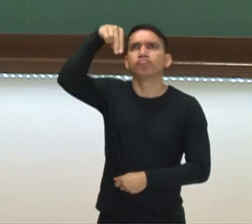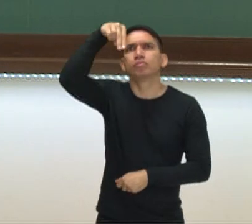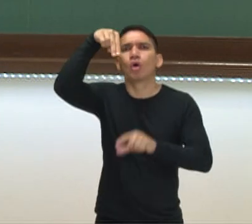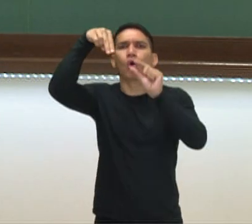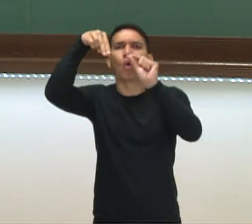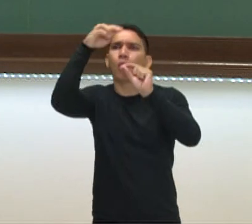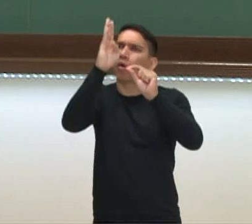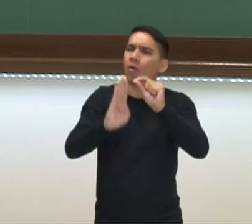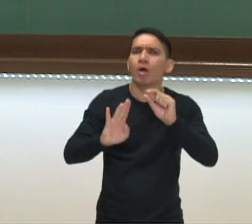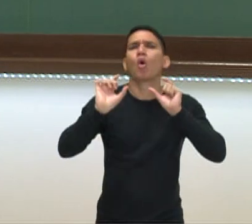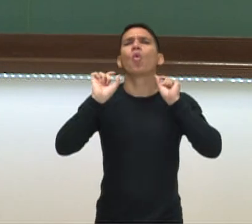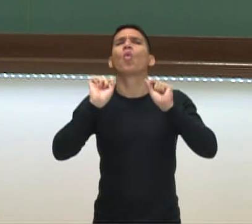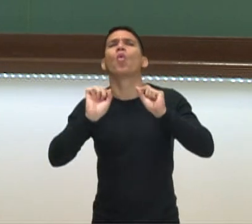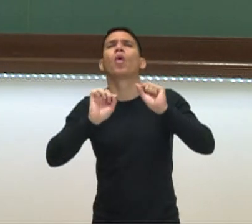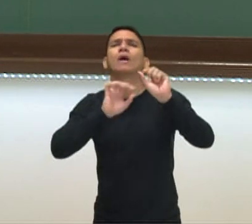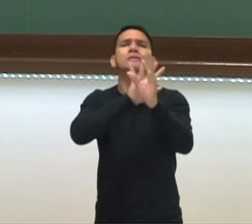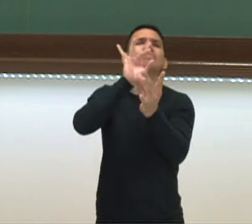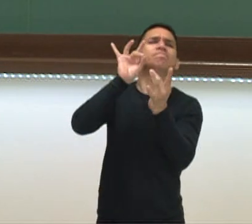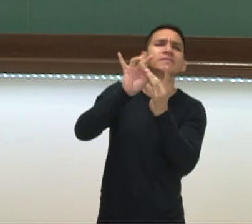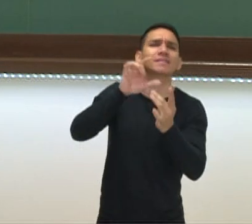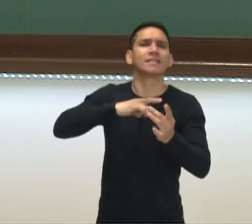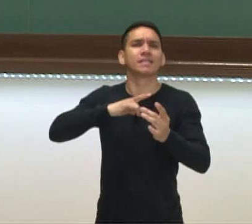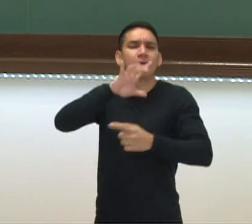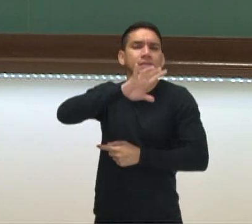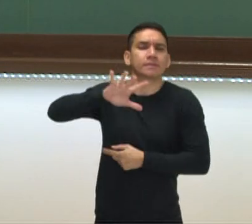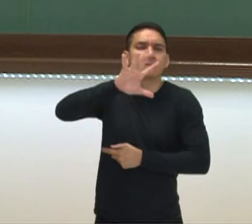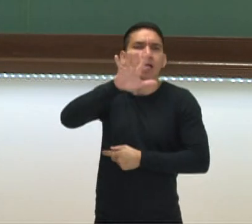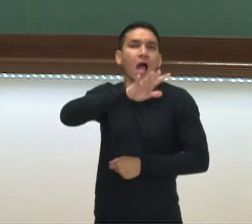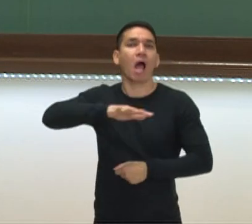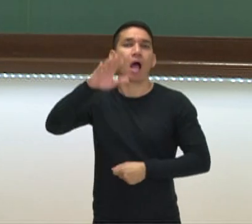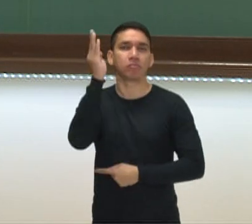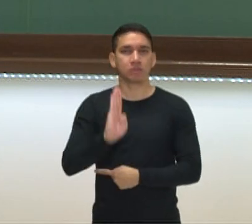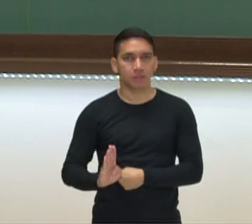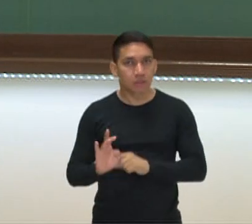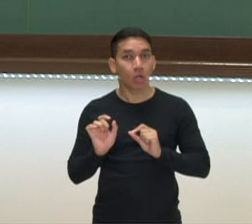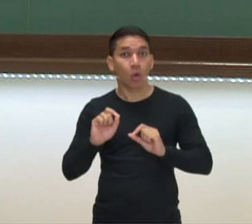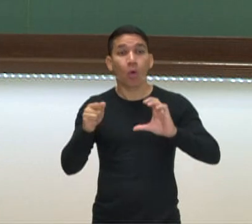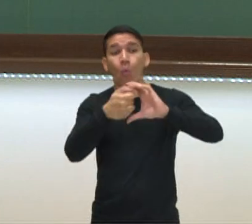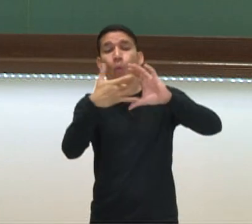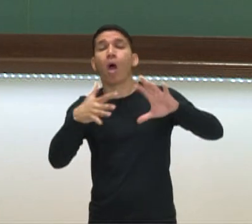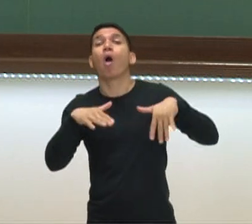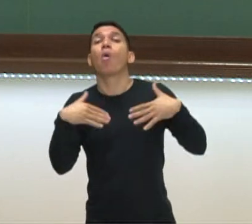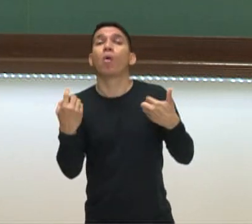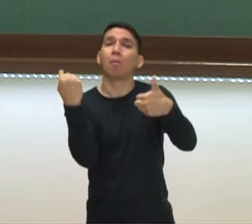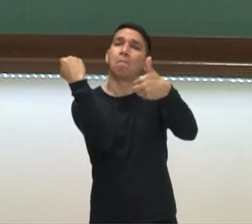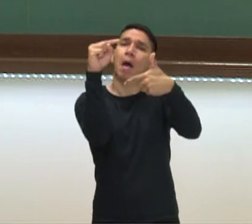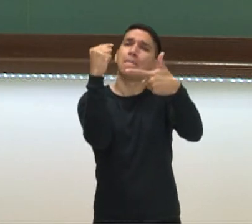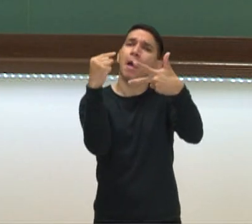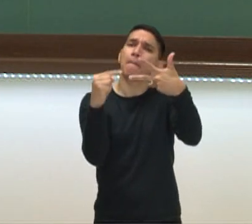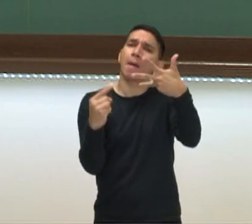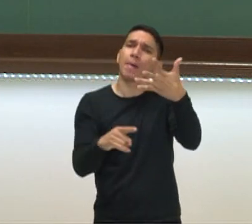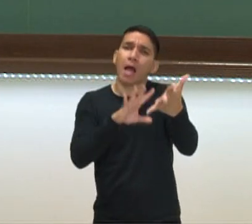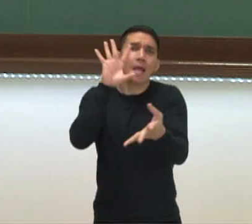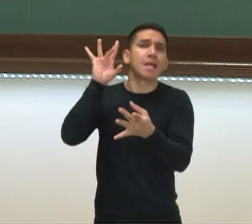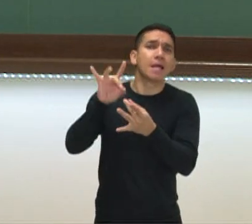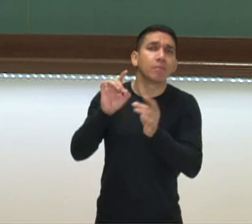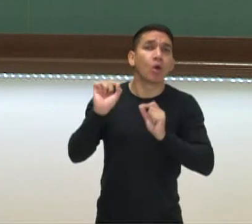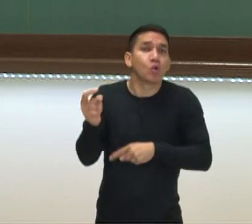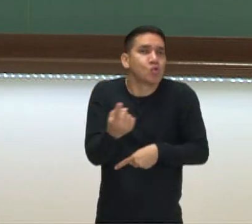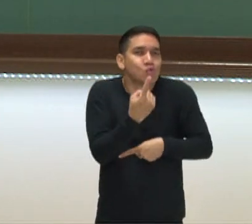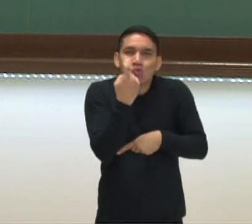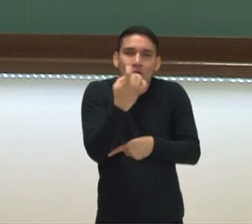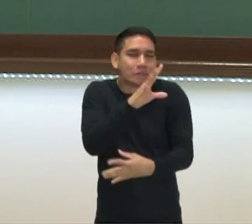de específico em relação a esta porção do território brasileiro. Que características são específicas,